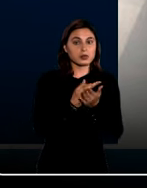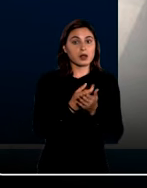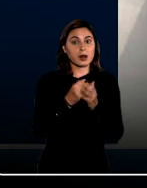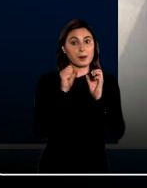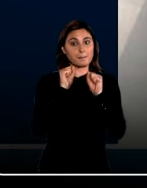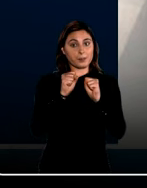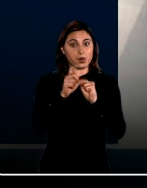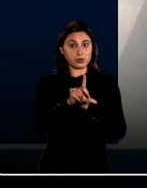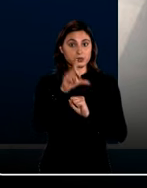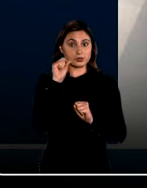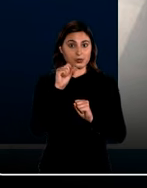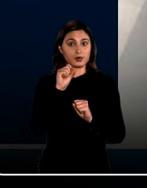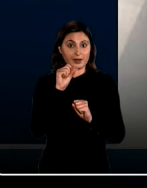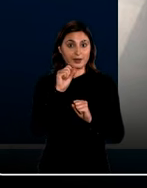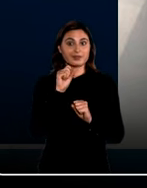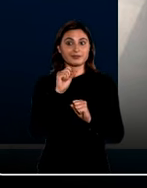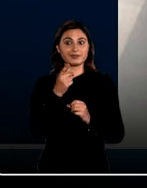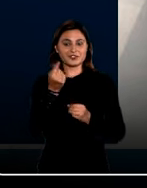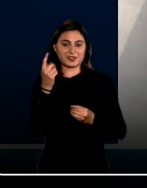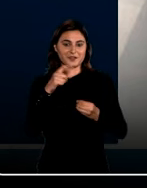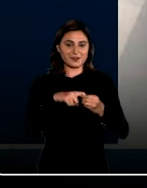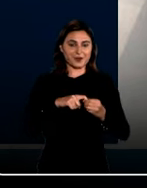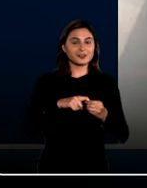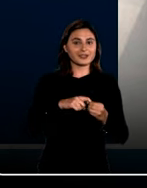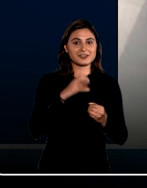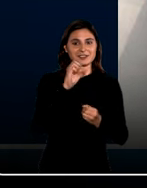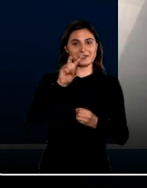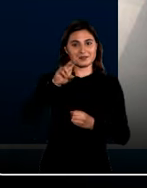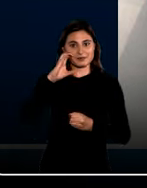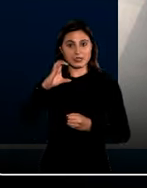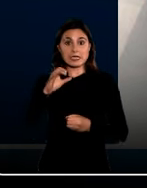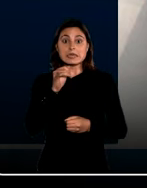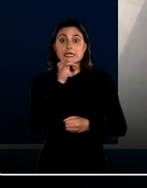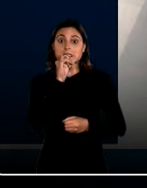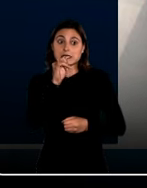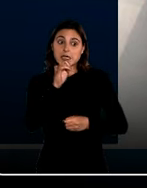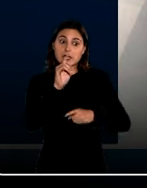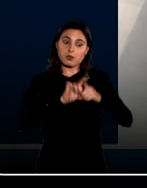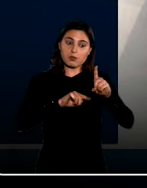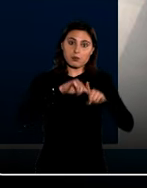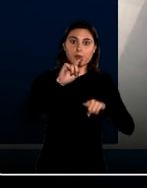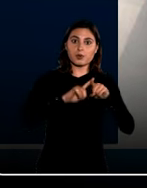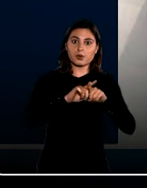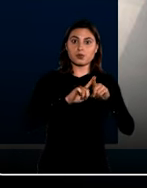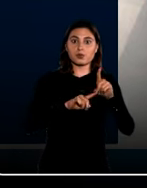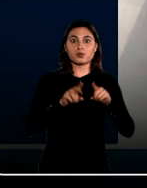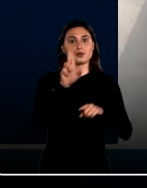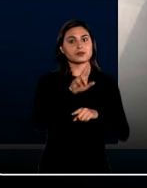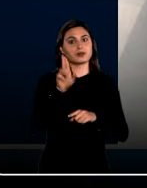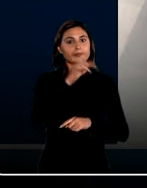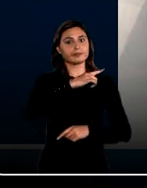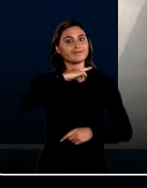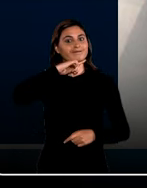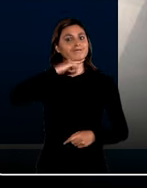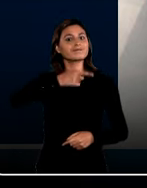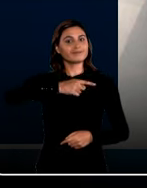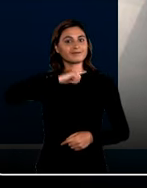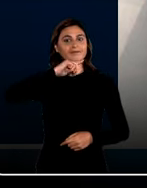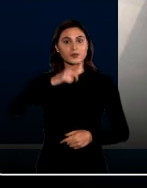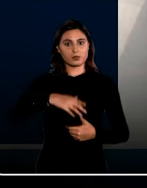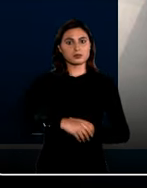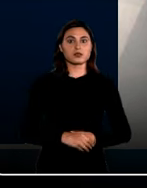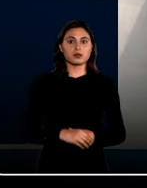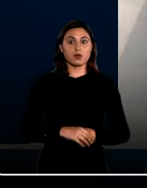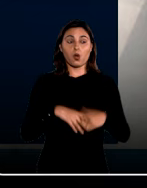medidas reparatórias do Código de Defesa do Consumidor ucdc se o produto tivesse se tornado inadequado ao consumo